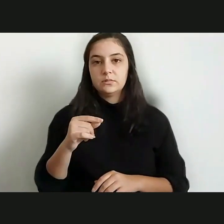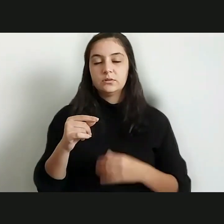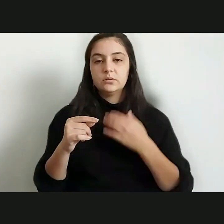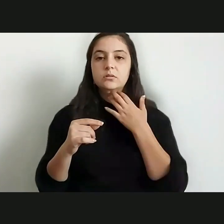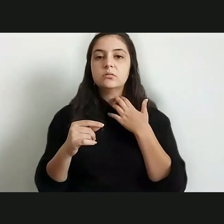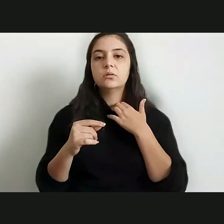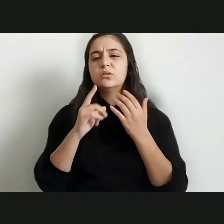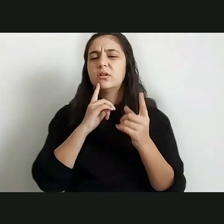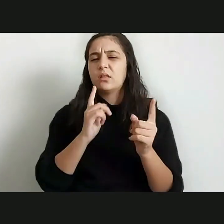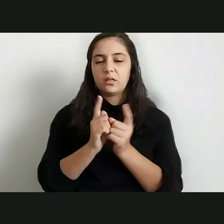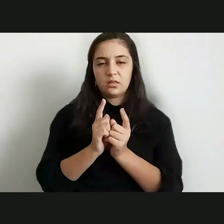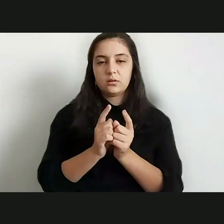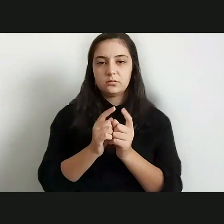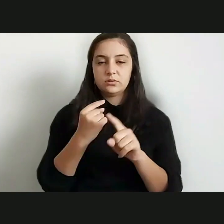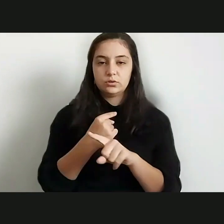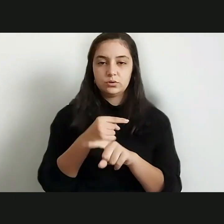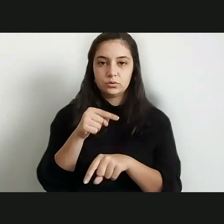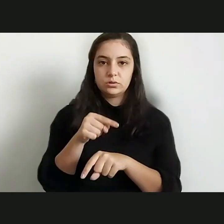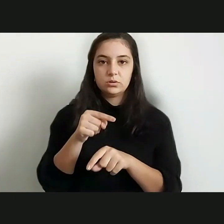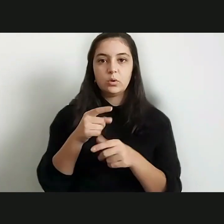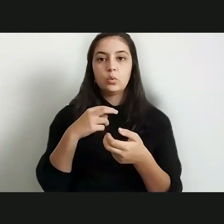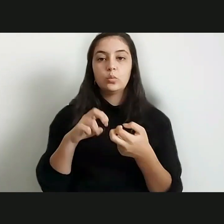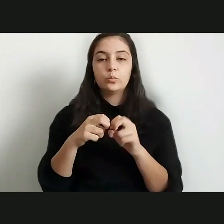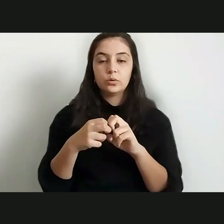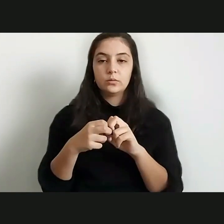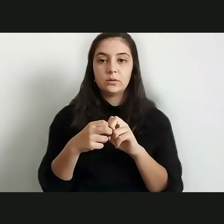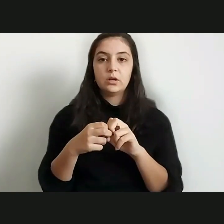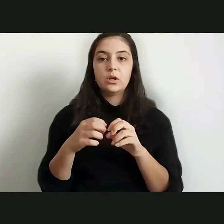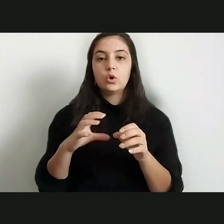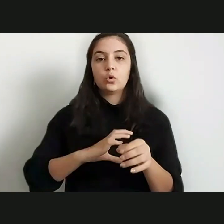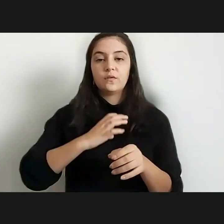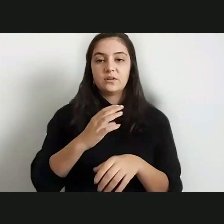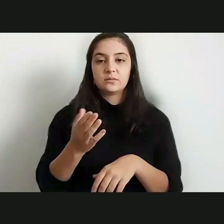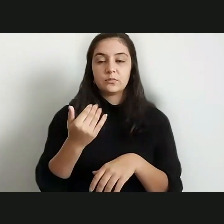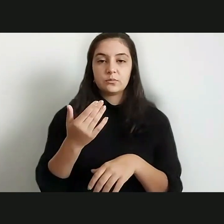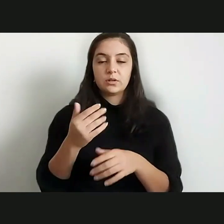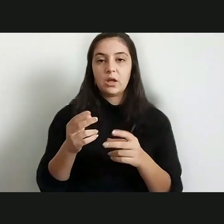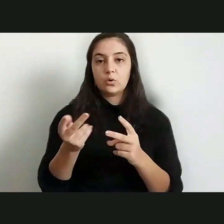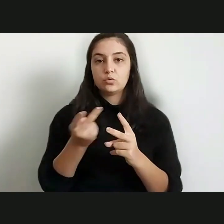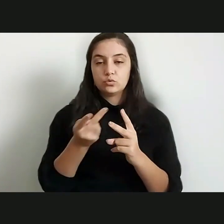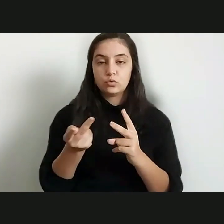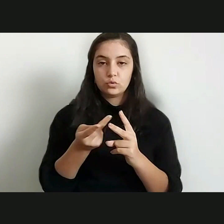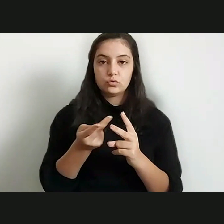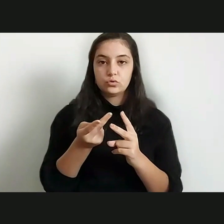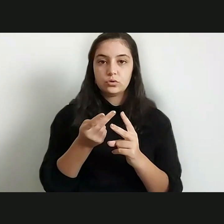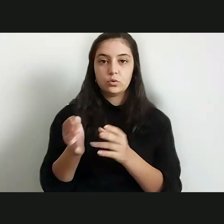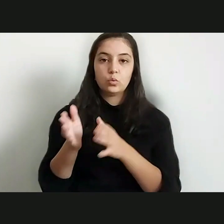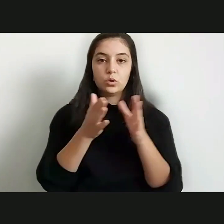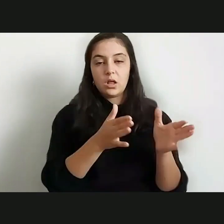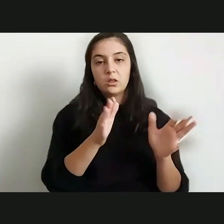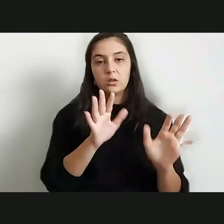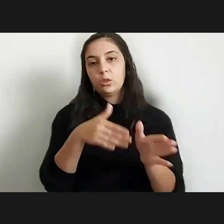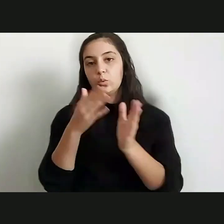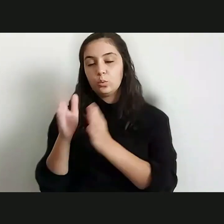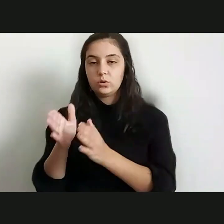síntese deste primeiro ponto, que nós estamos a falar de um problema de falta de confiança que é mútua. de um lado e do outro, e nós temos que ser capazes de